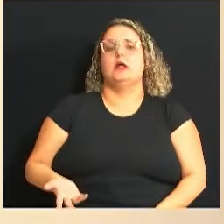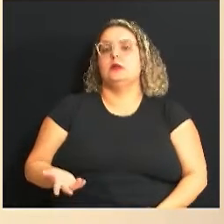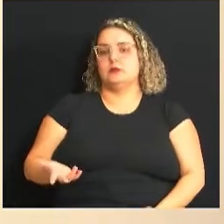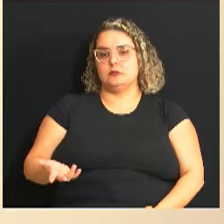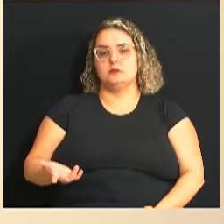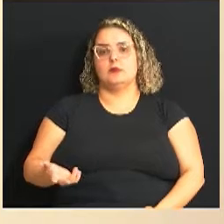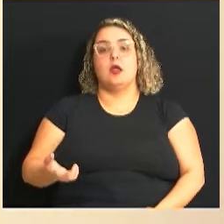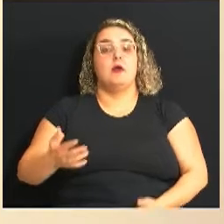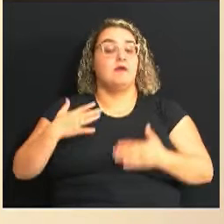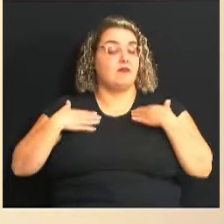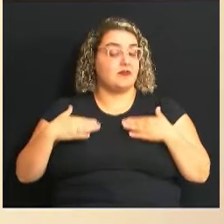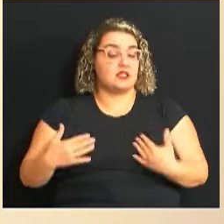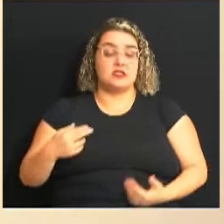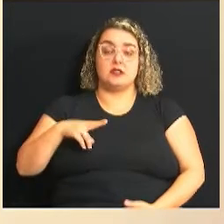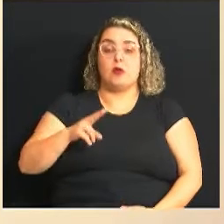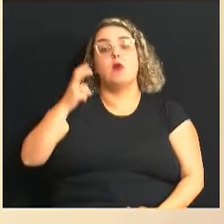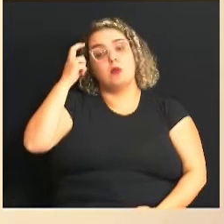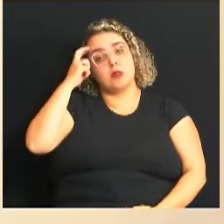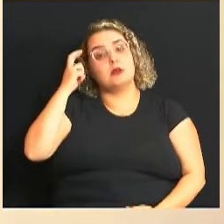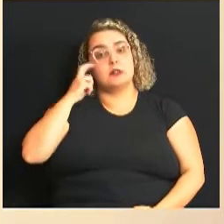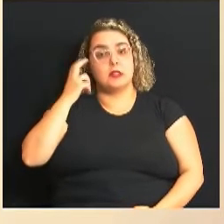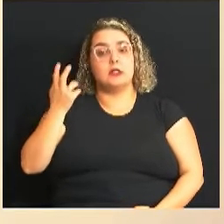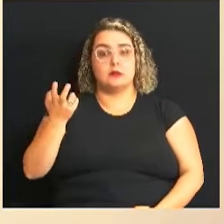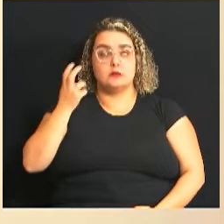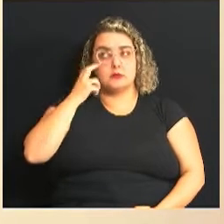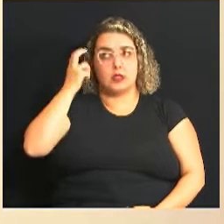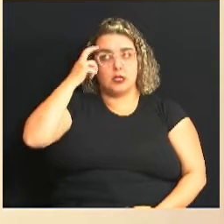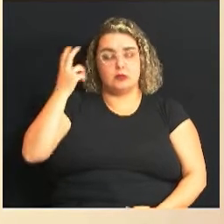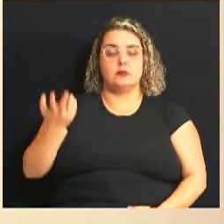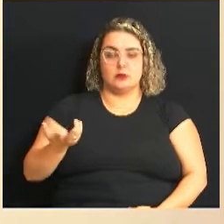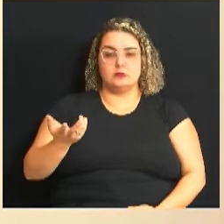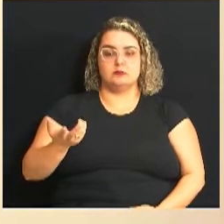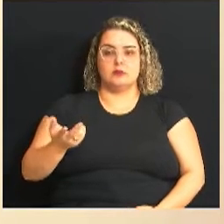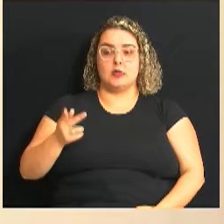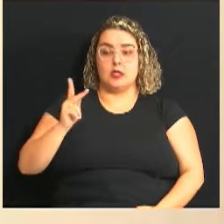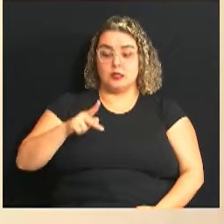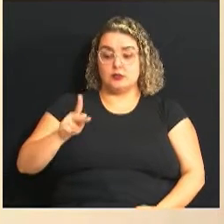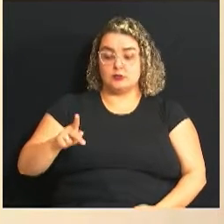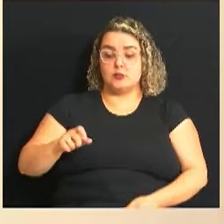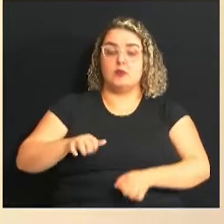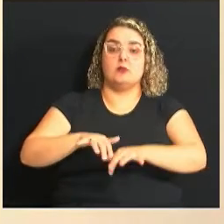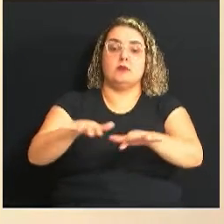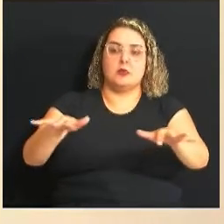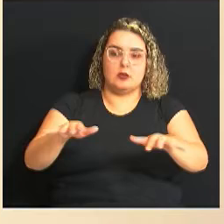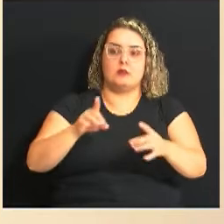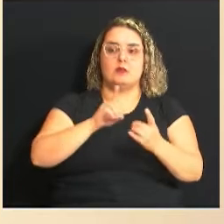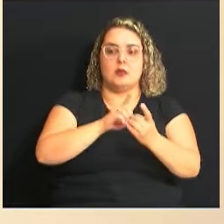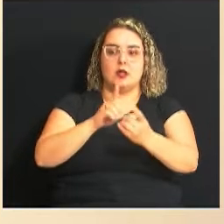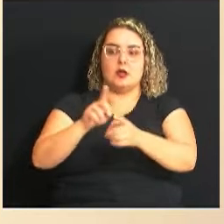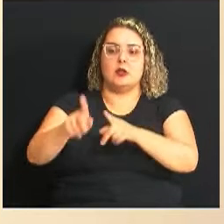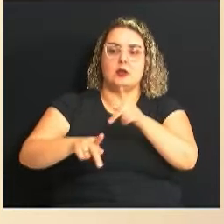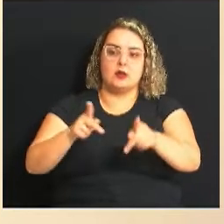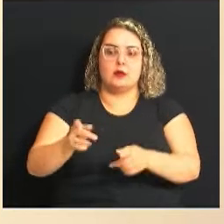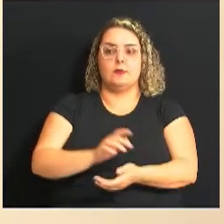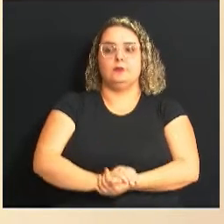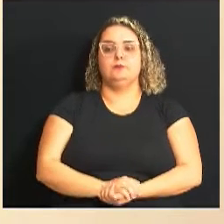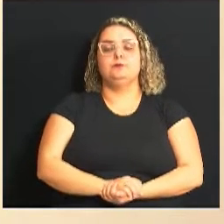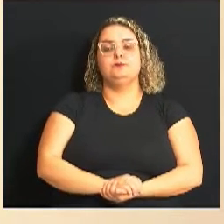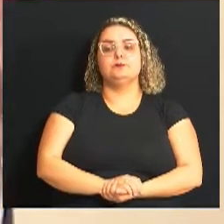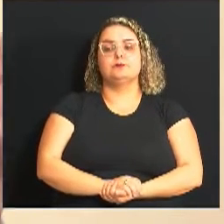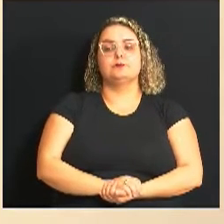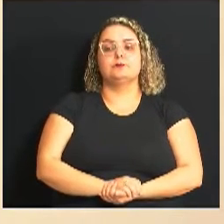150 professores virão para ampliar o atendimento dessa população. A figura